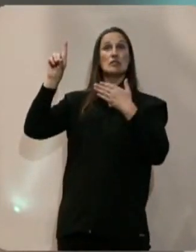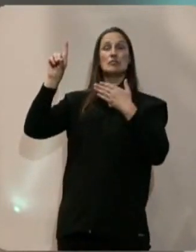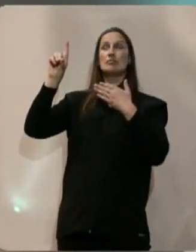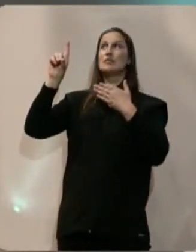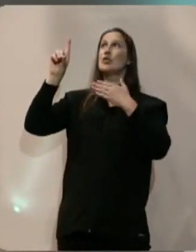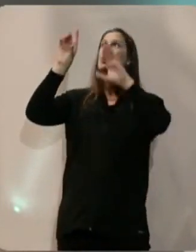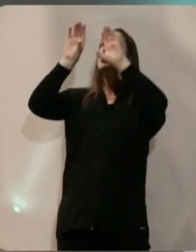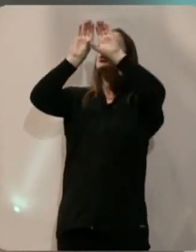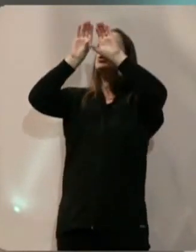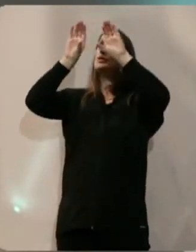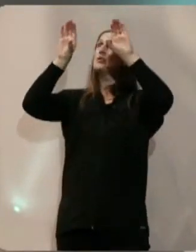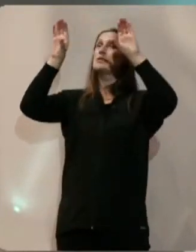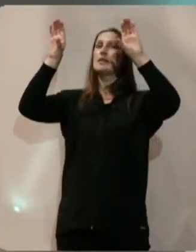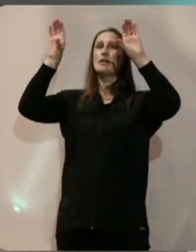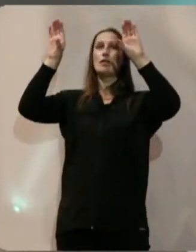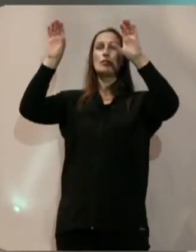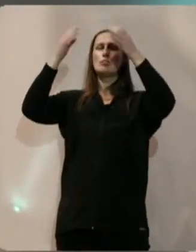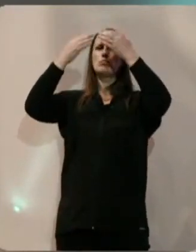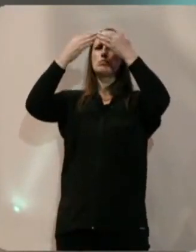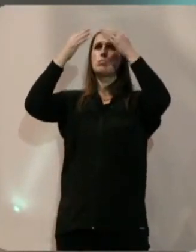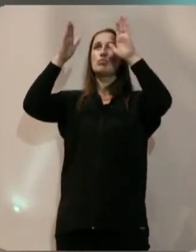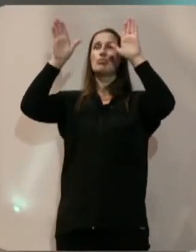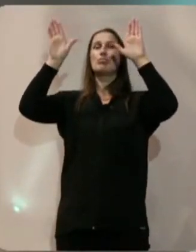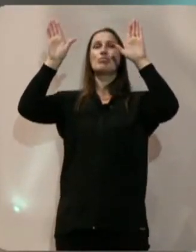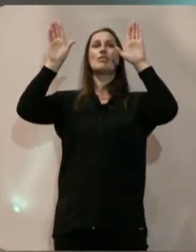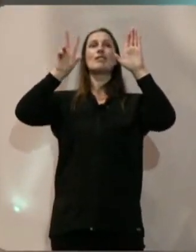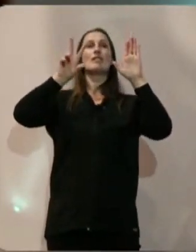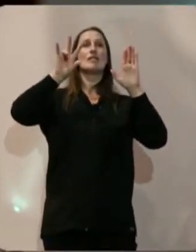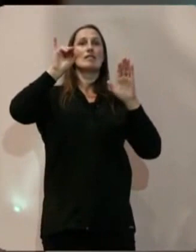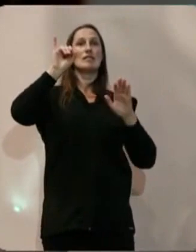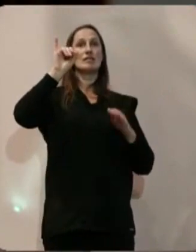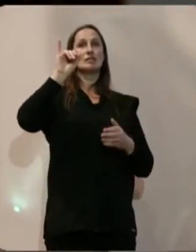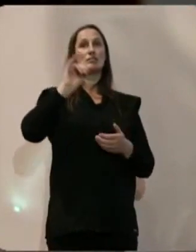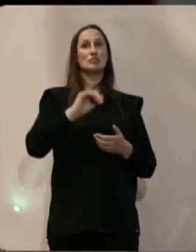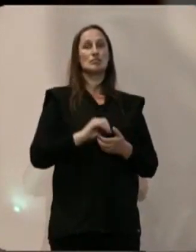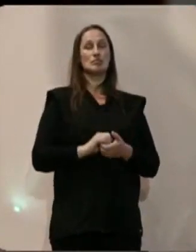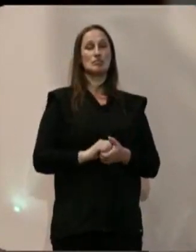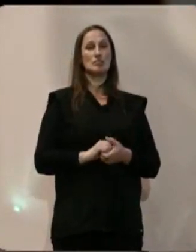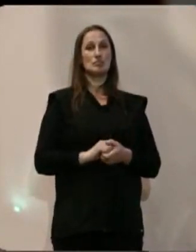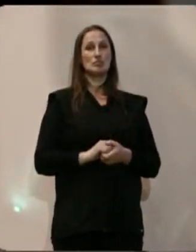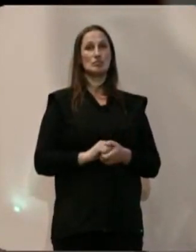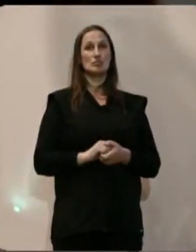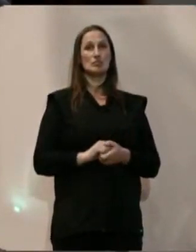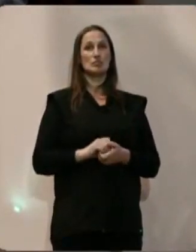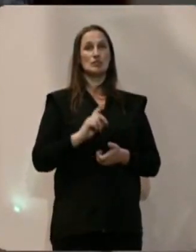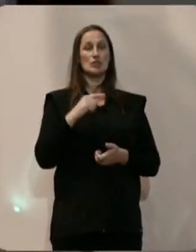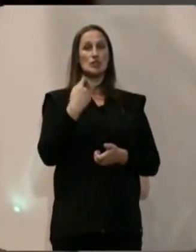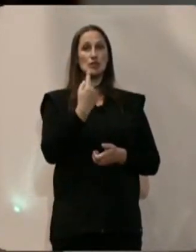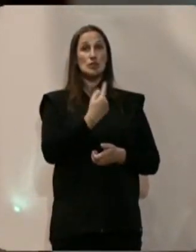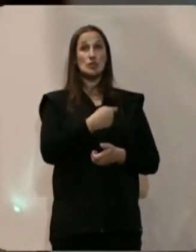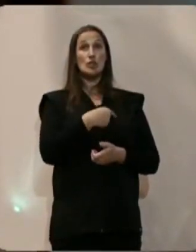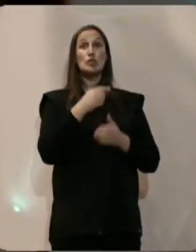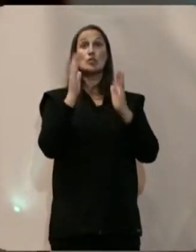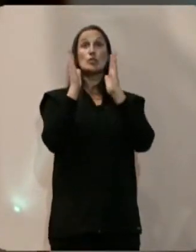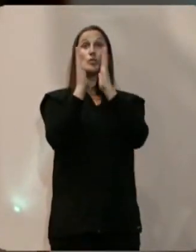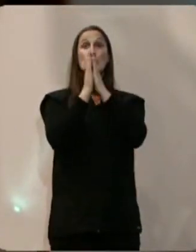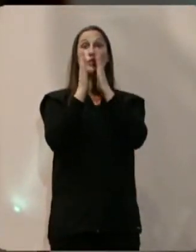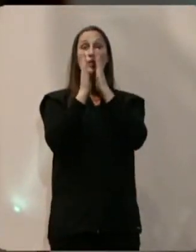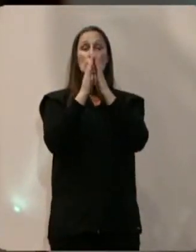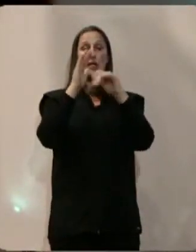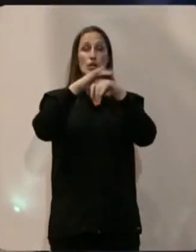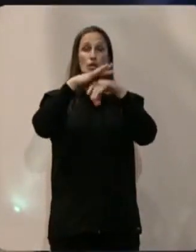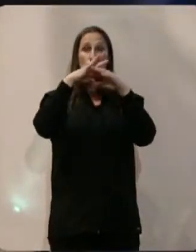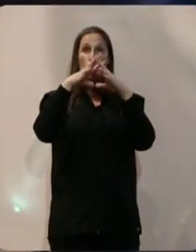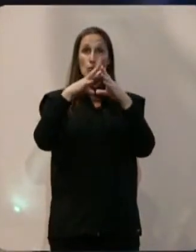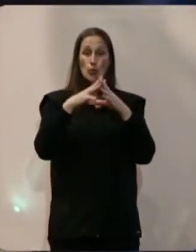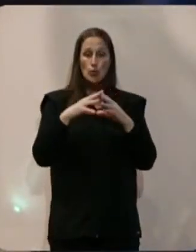céu vai se mover. Nós temos que orar pela cura de milhares